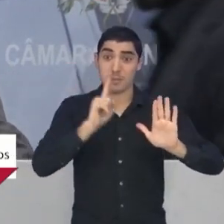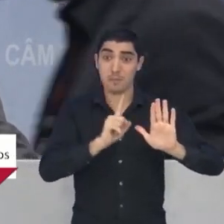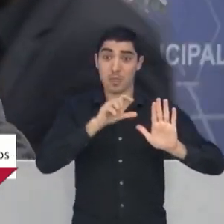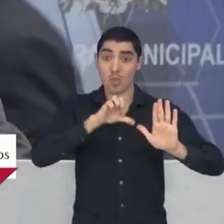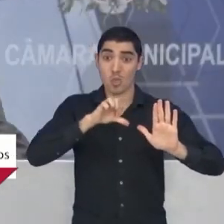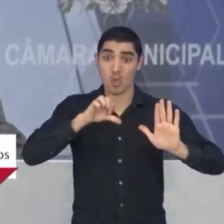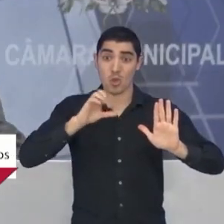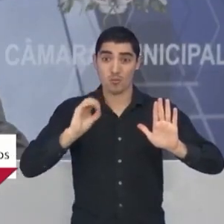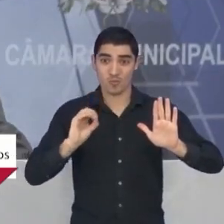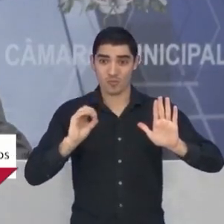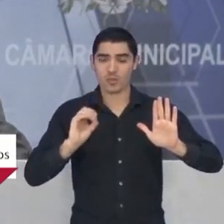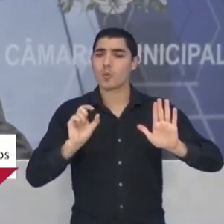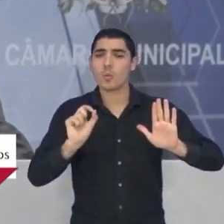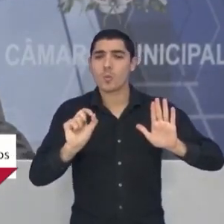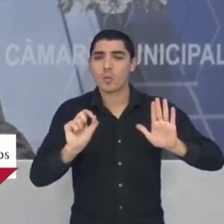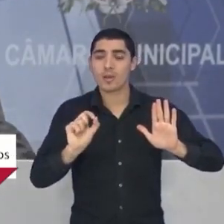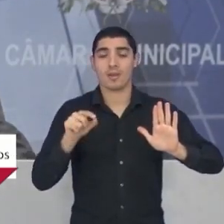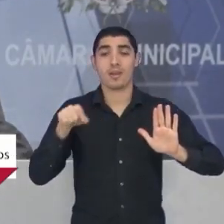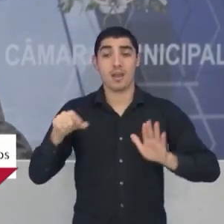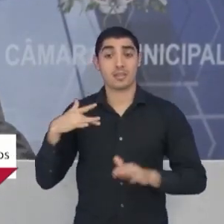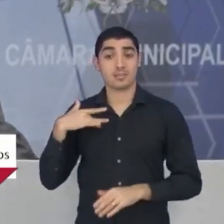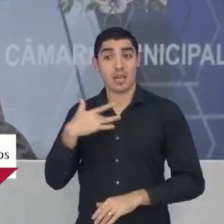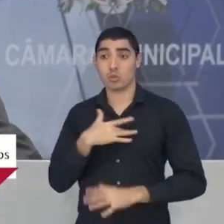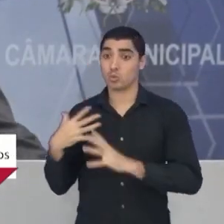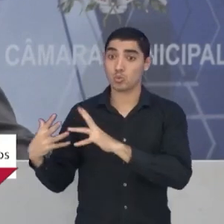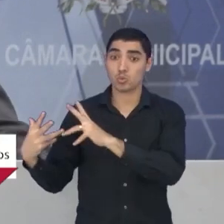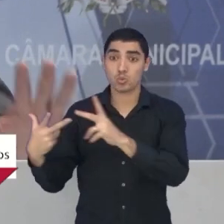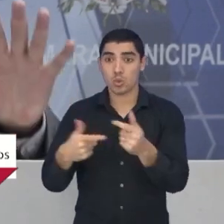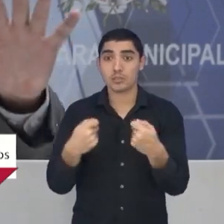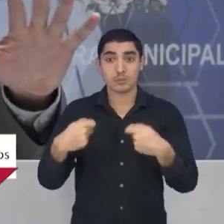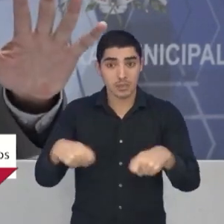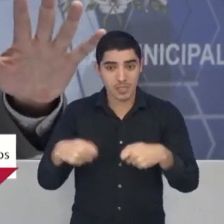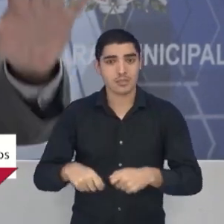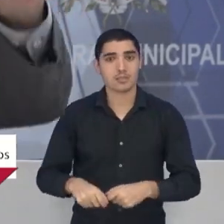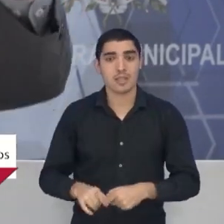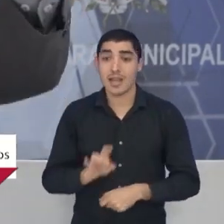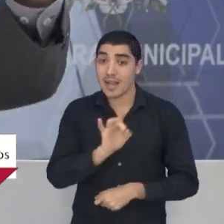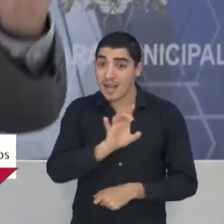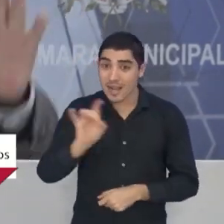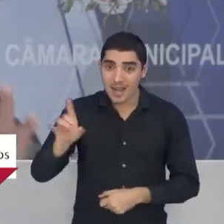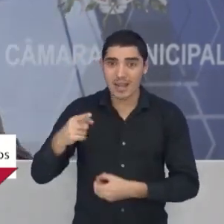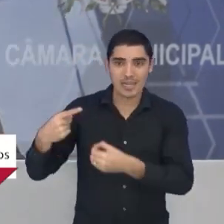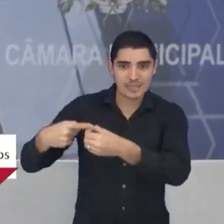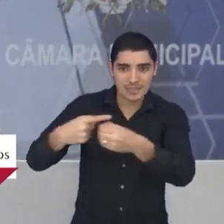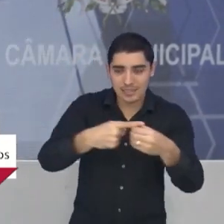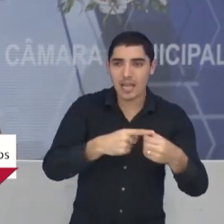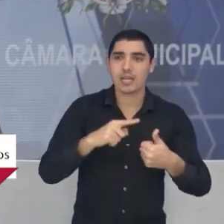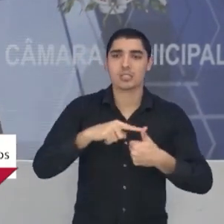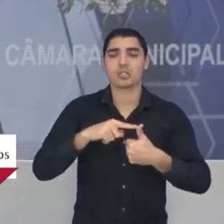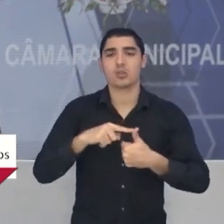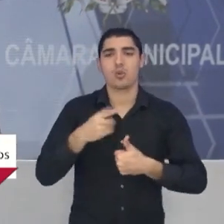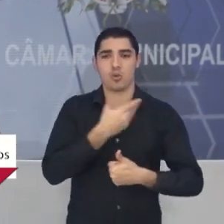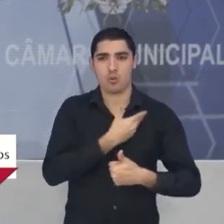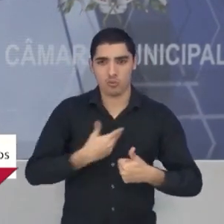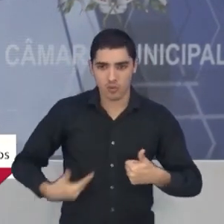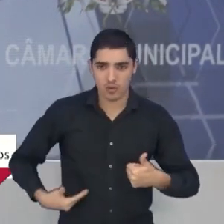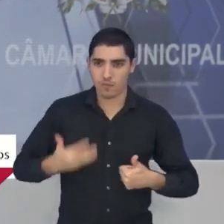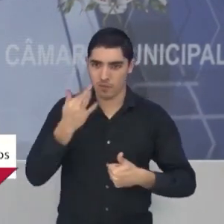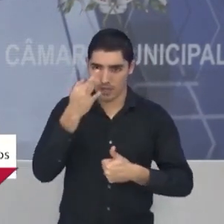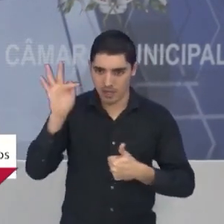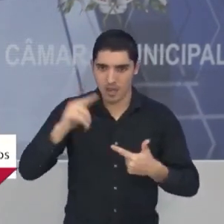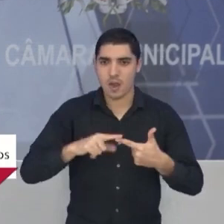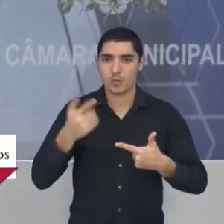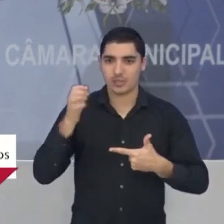é a regionalização da saúde ou seja cada um tem que cumprir o seu papel na saúde o governo federal estadual e municipais o Tribunal de Contas sabe